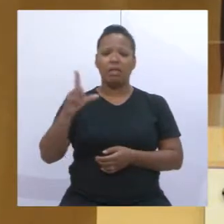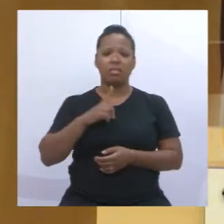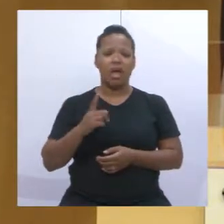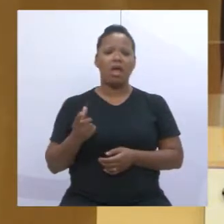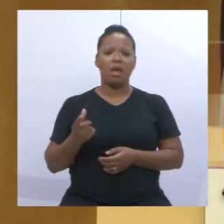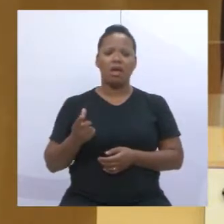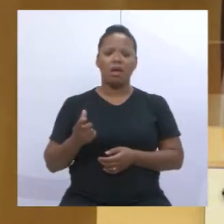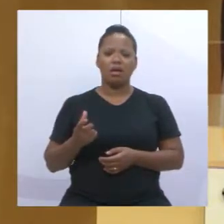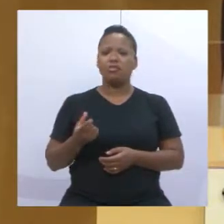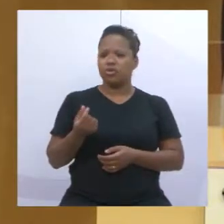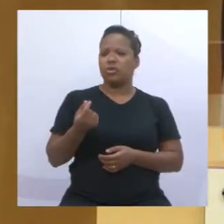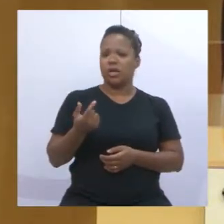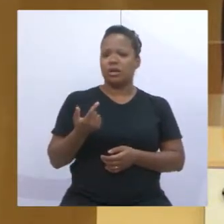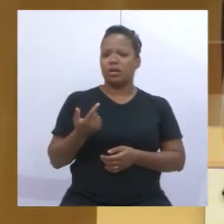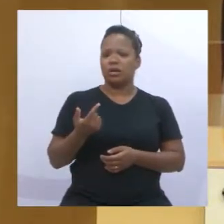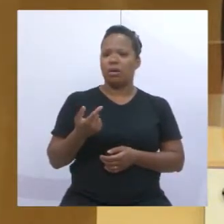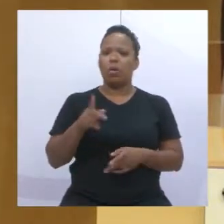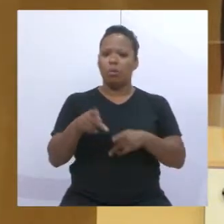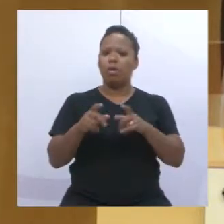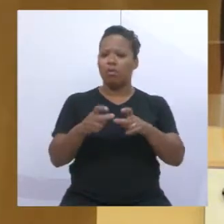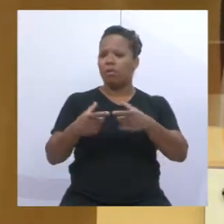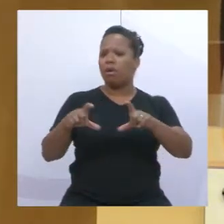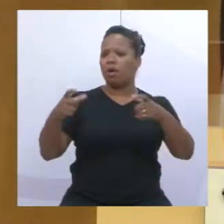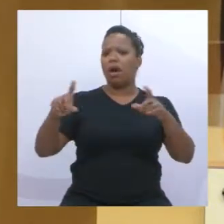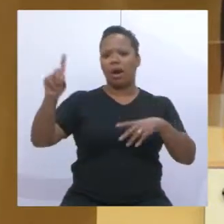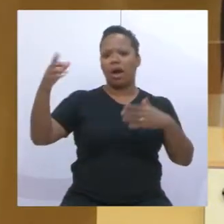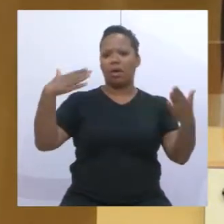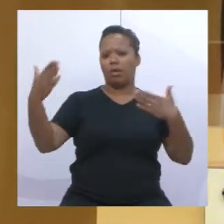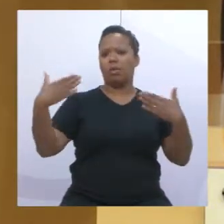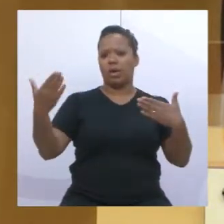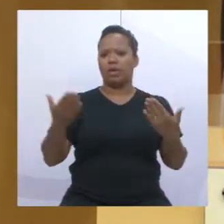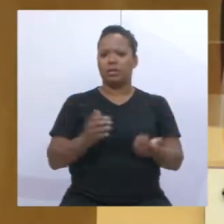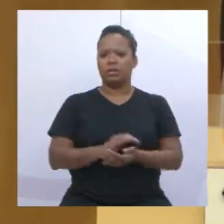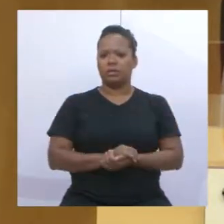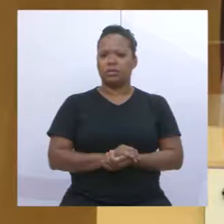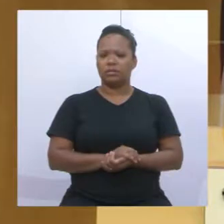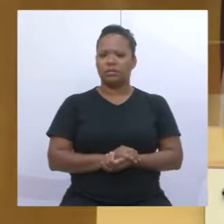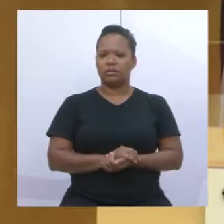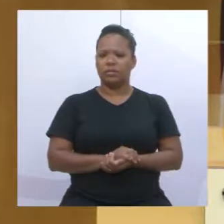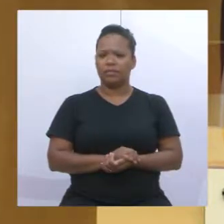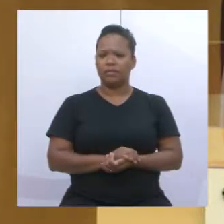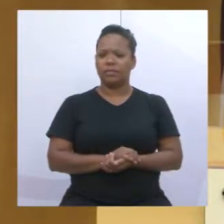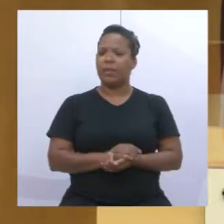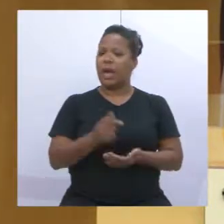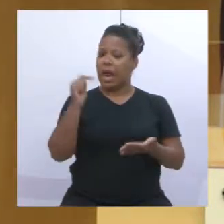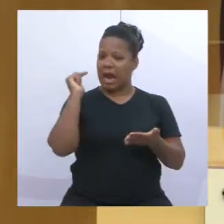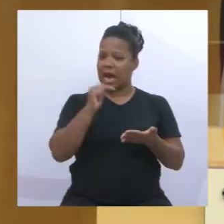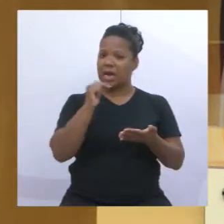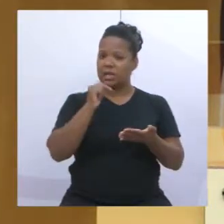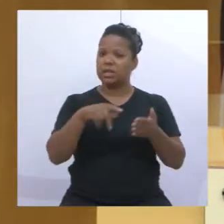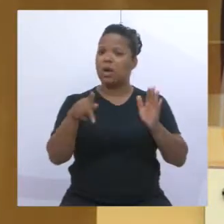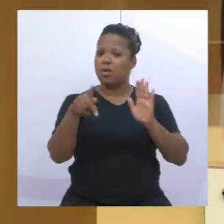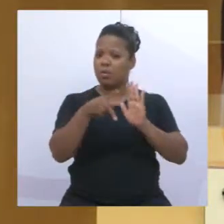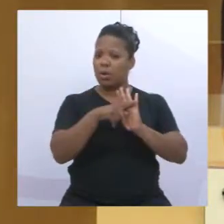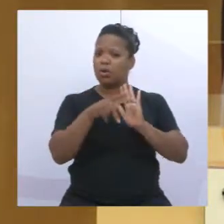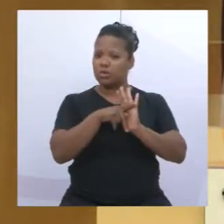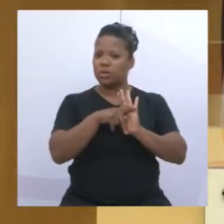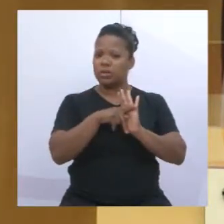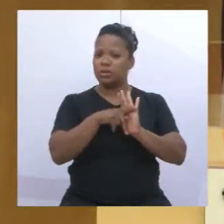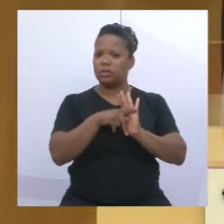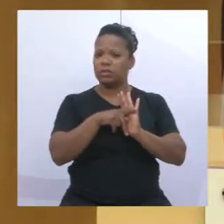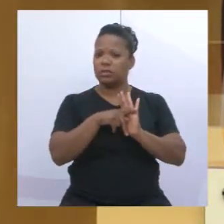gordura, a população é bem maior do que aqui em Jacareí. E eu acho que esse projeto, e